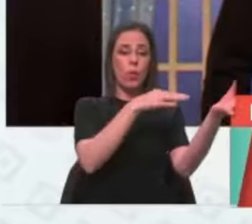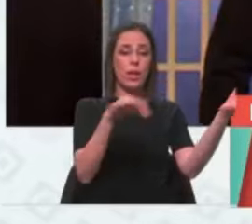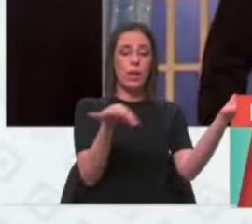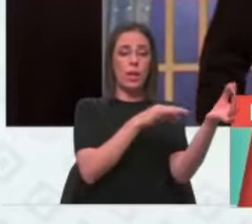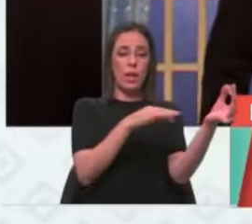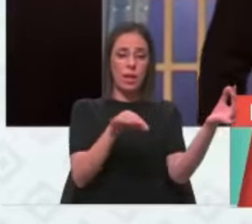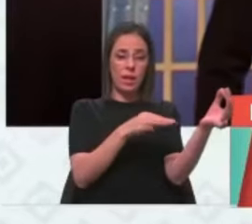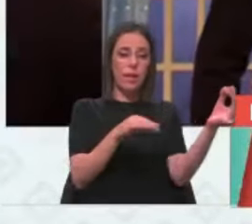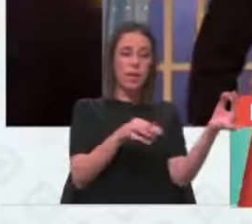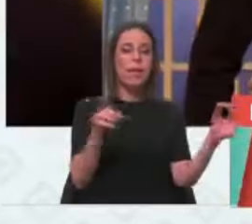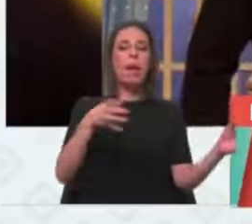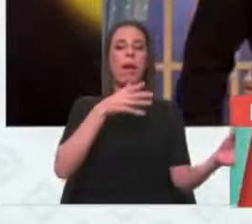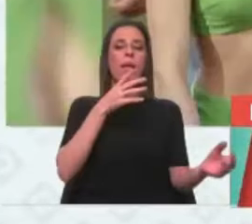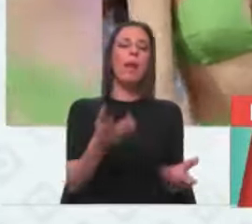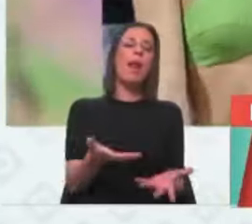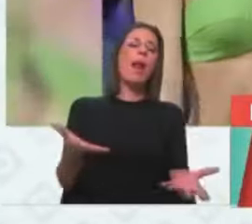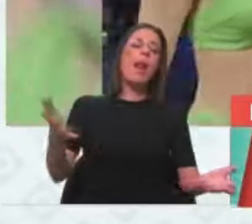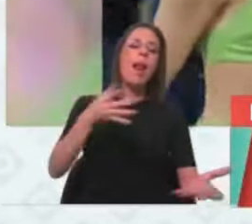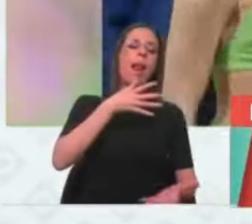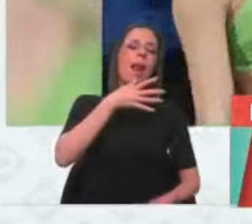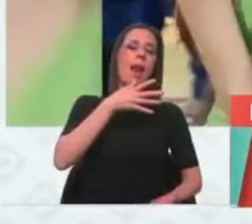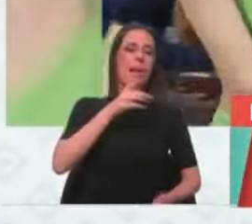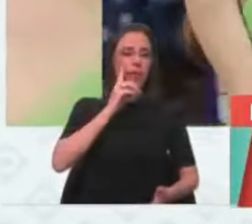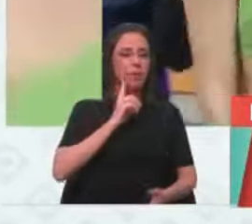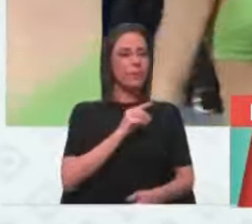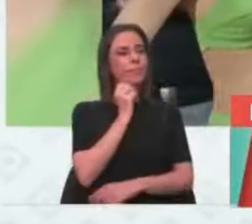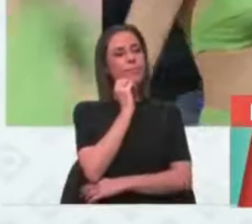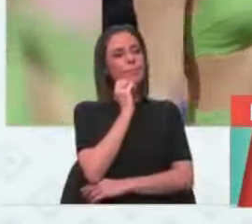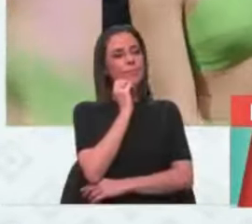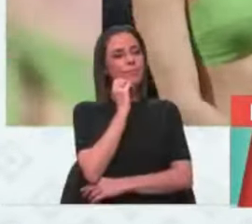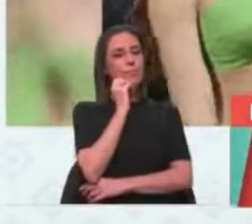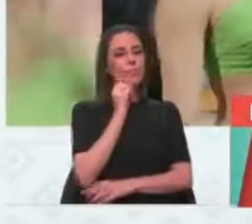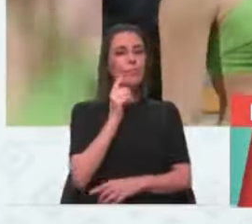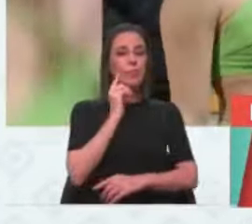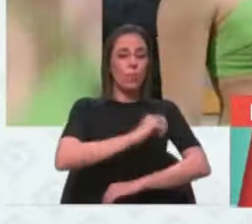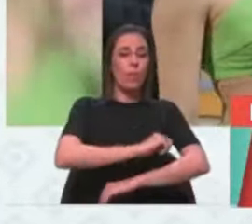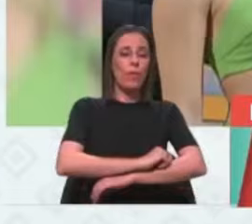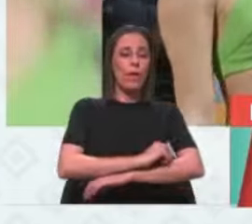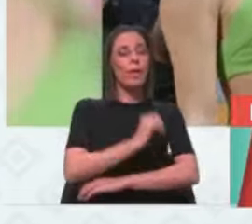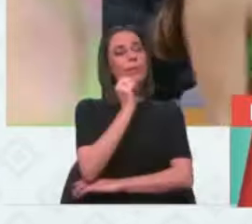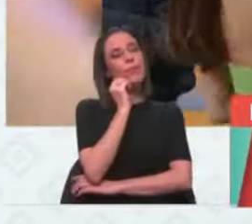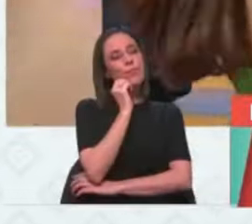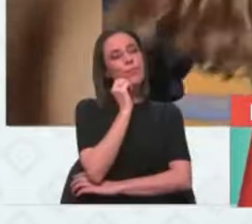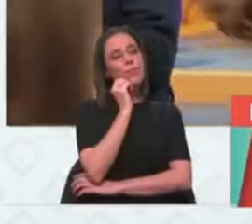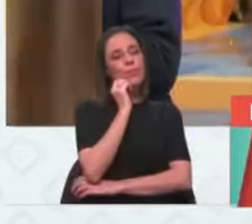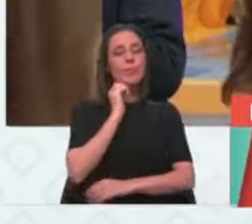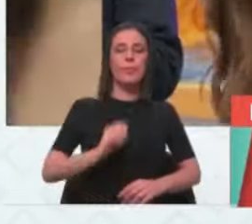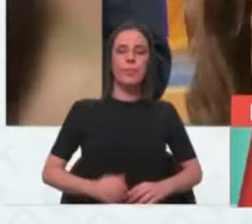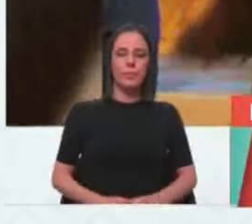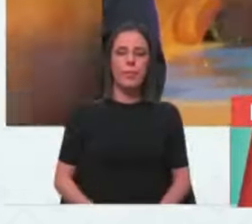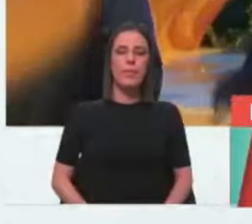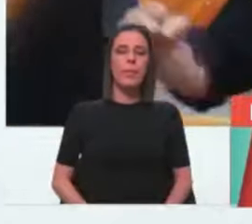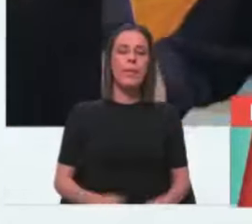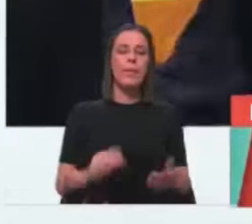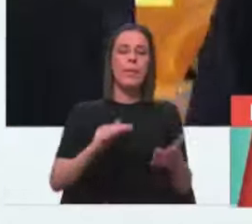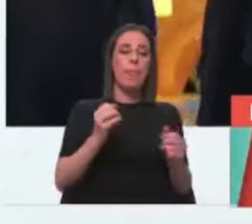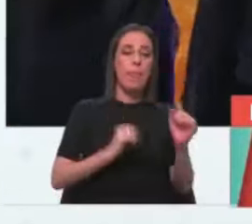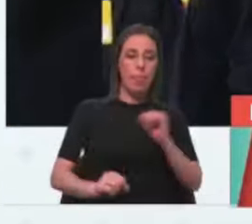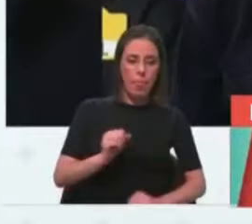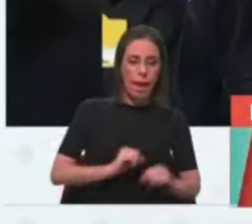eu, que tocava. Eles faziam as declarações de amor. E as donzelas estavam assim à varanda. Estavam assim à varanda. Nós fazíamos a declaração de amor e vida. Provas de